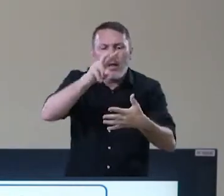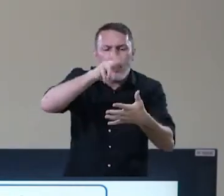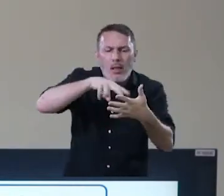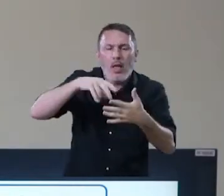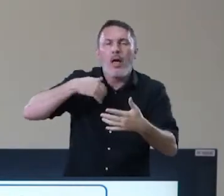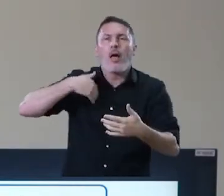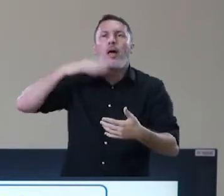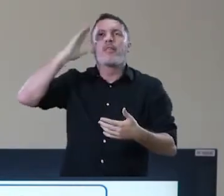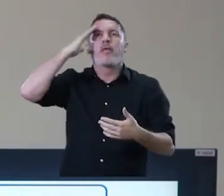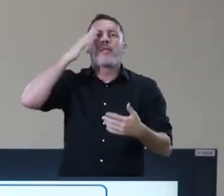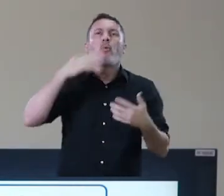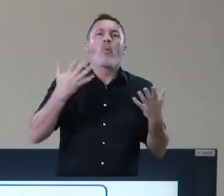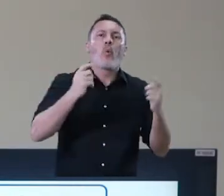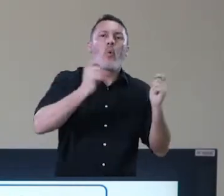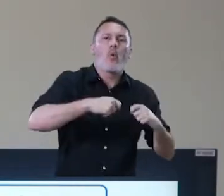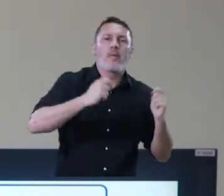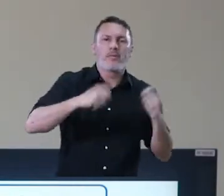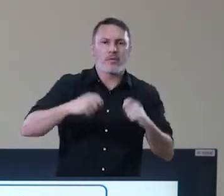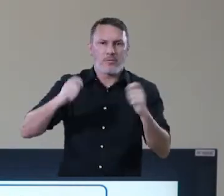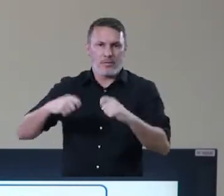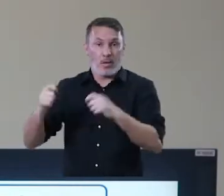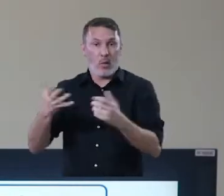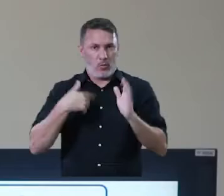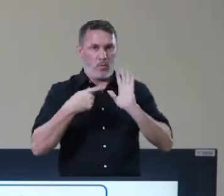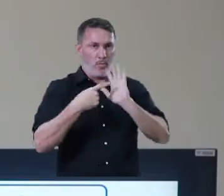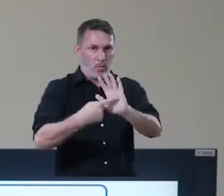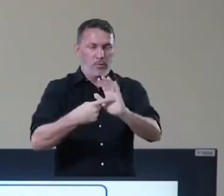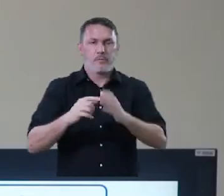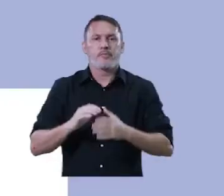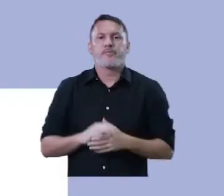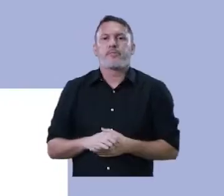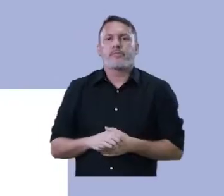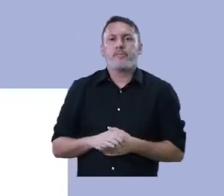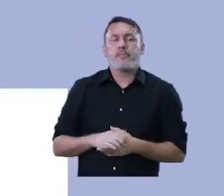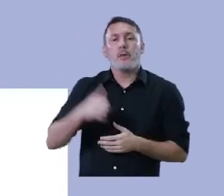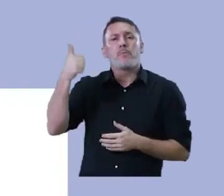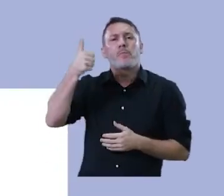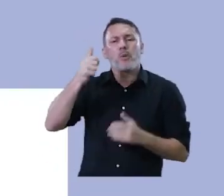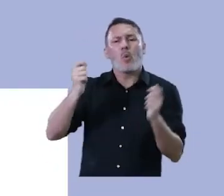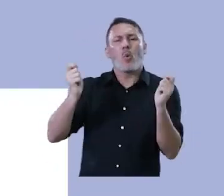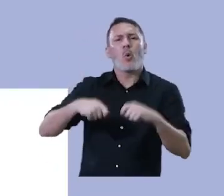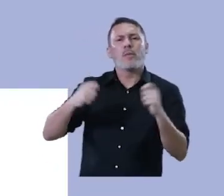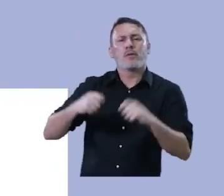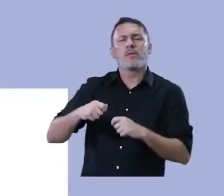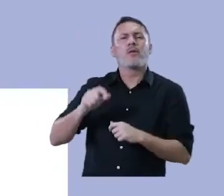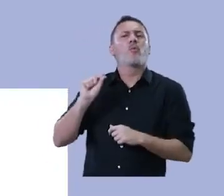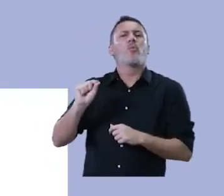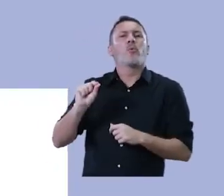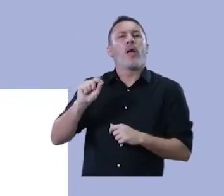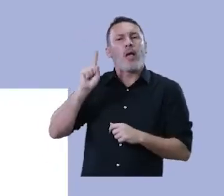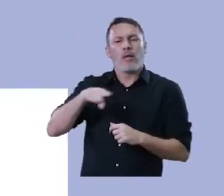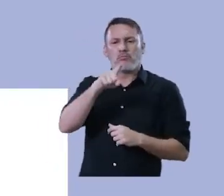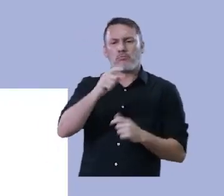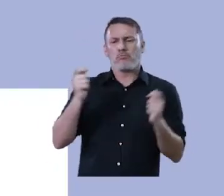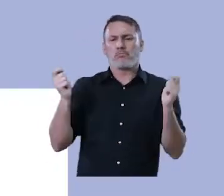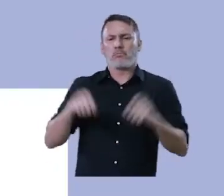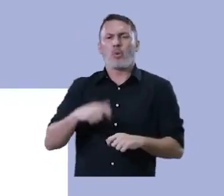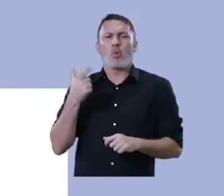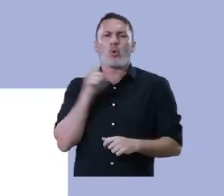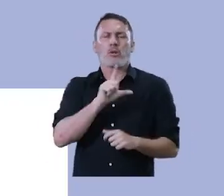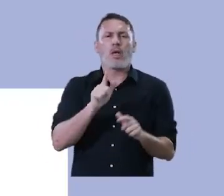para que você venha compreender cada competência. Nós vamos mostrar aqui para vocês. A primeira competência, ela fala da